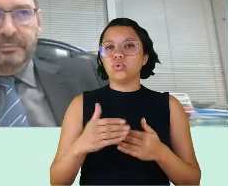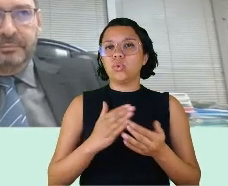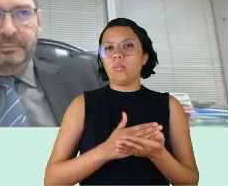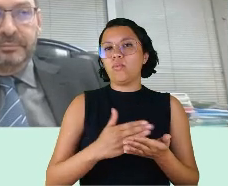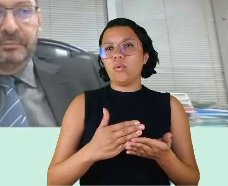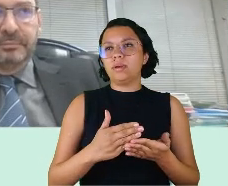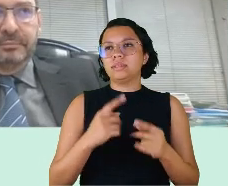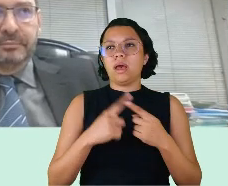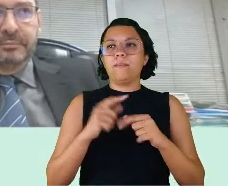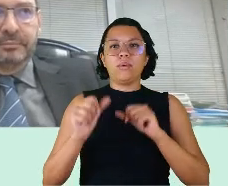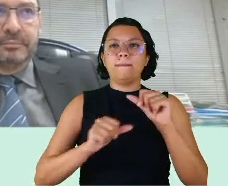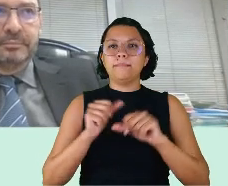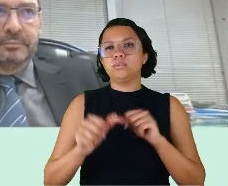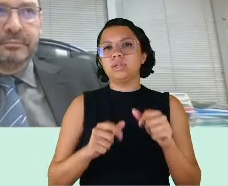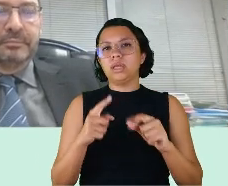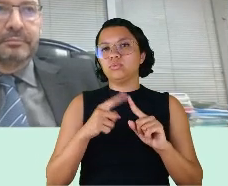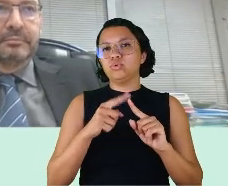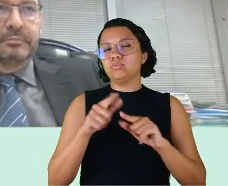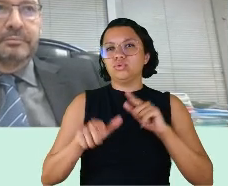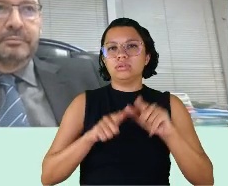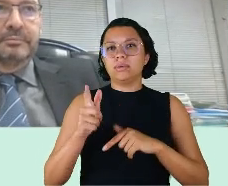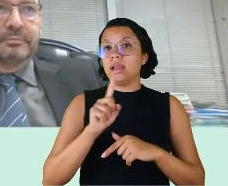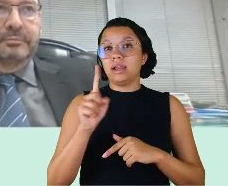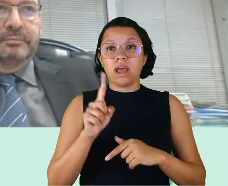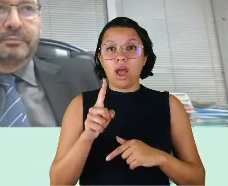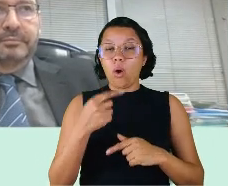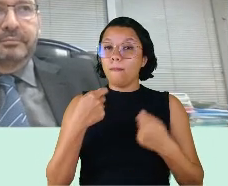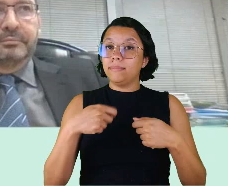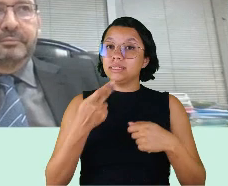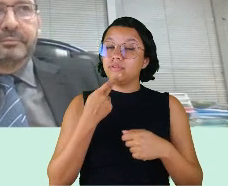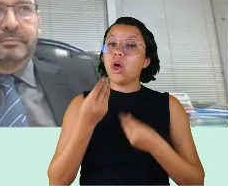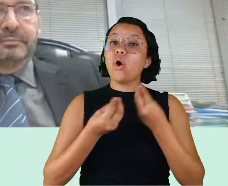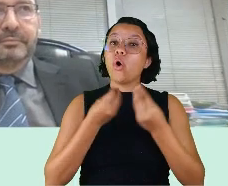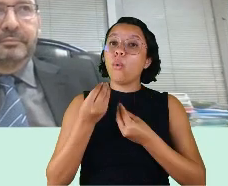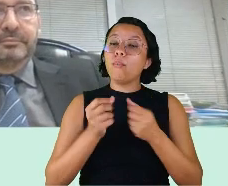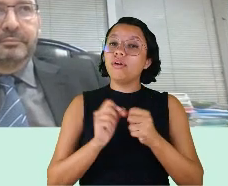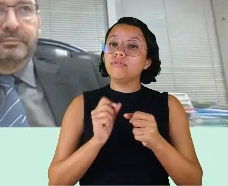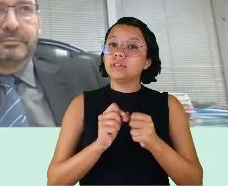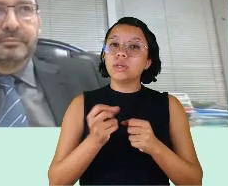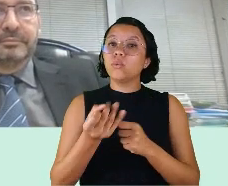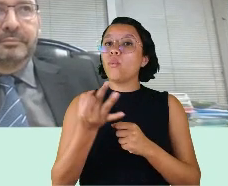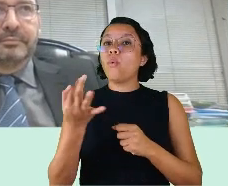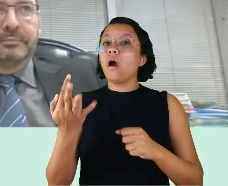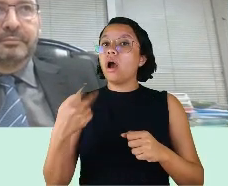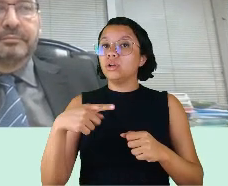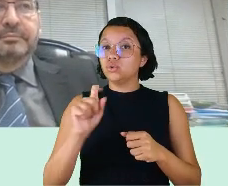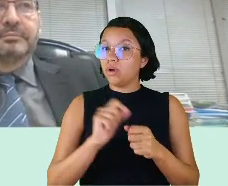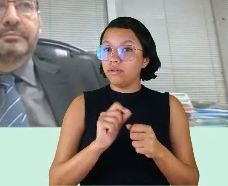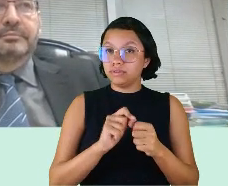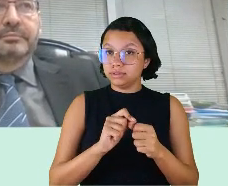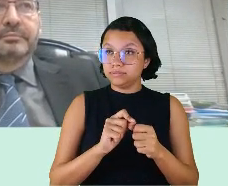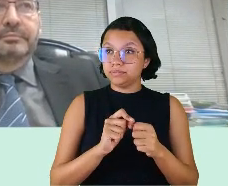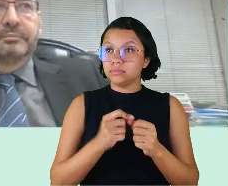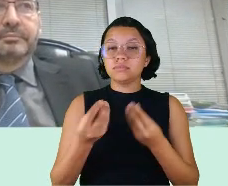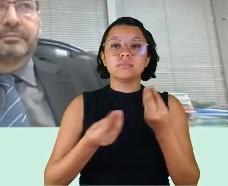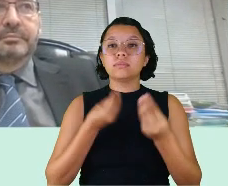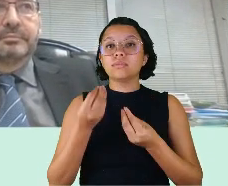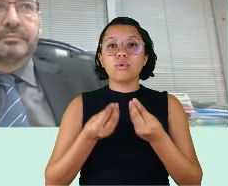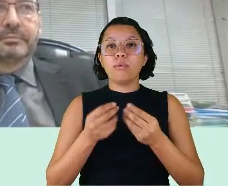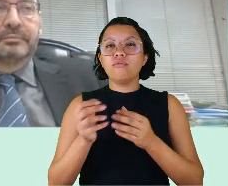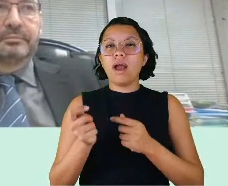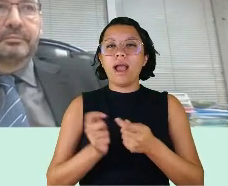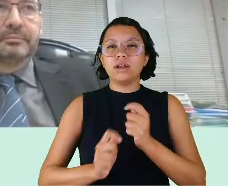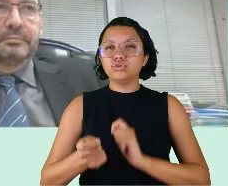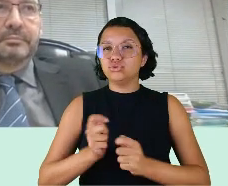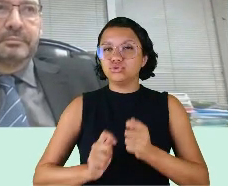de regime de trabalho. Não, você tem que dizer como vai produzir, quanto vai produzir, como